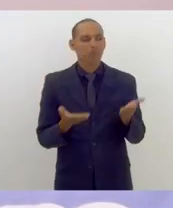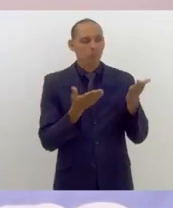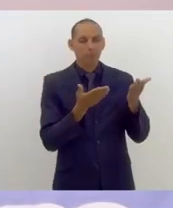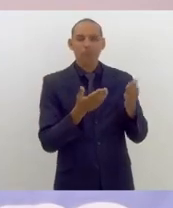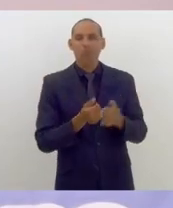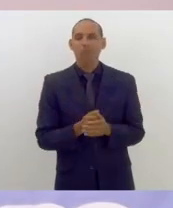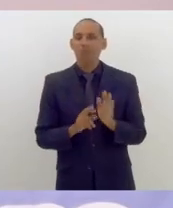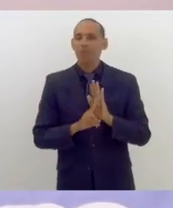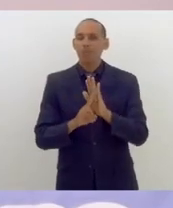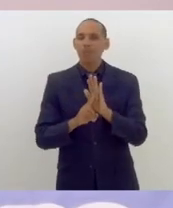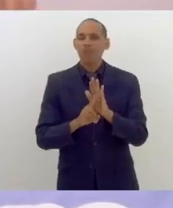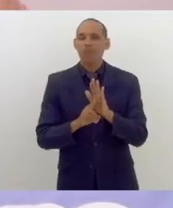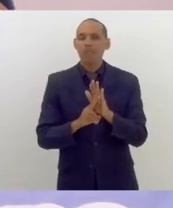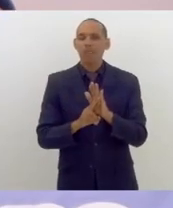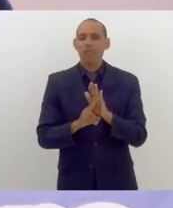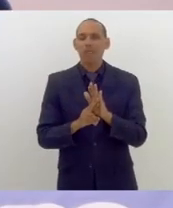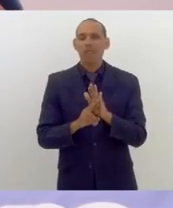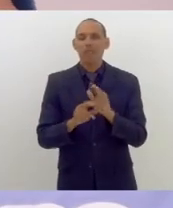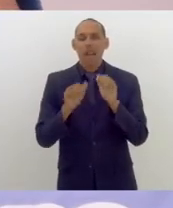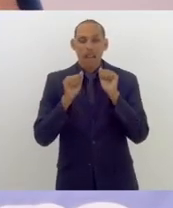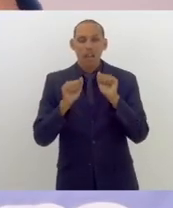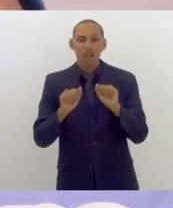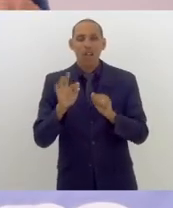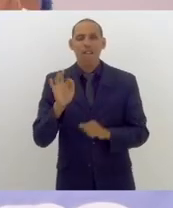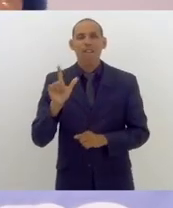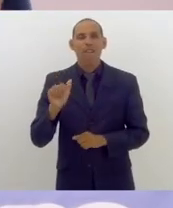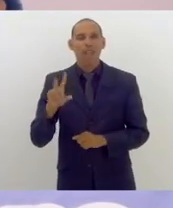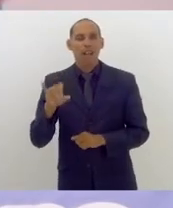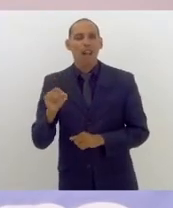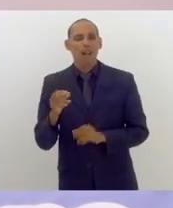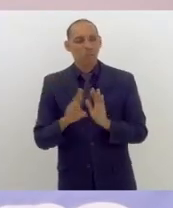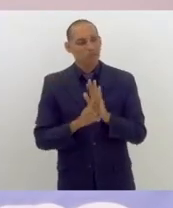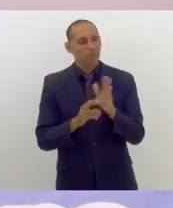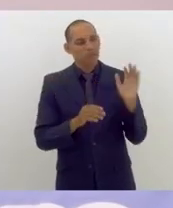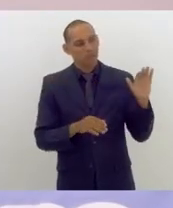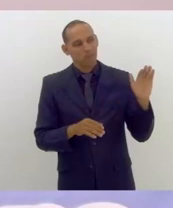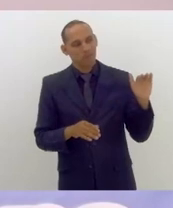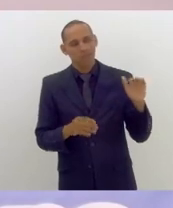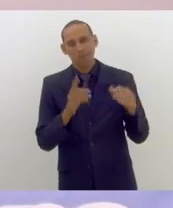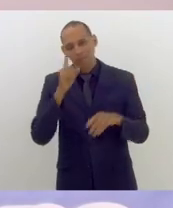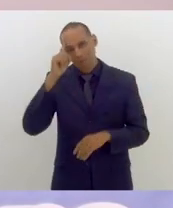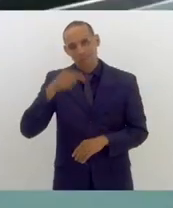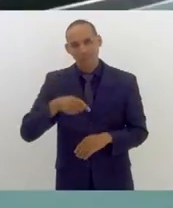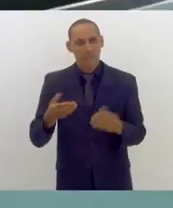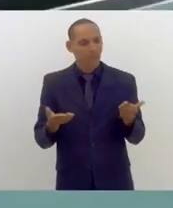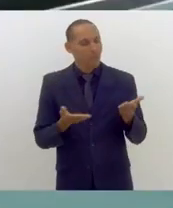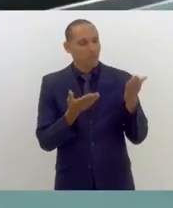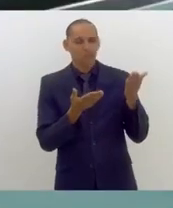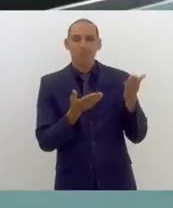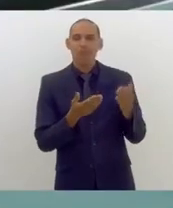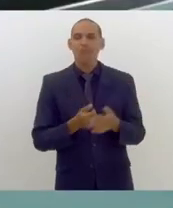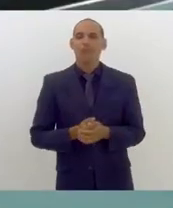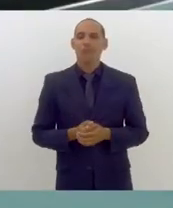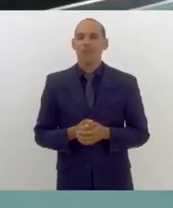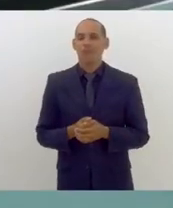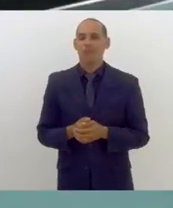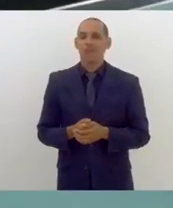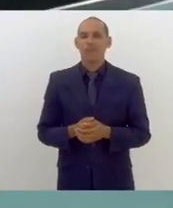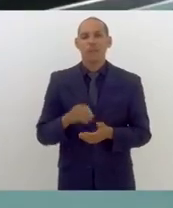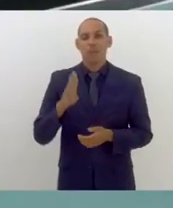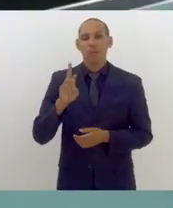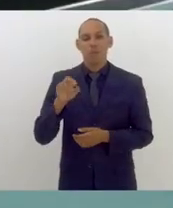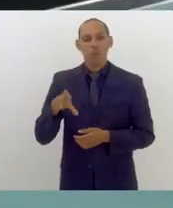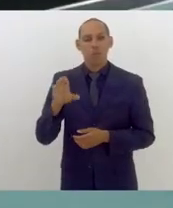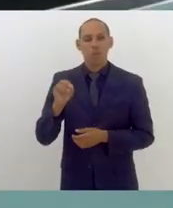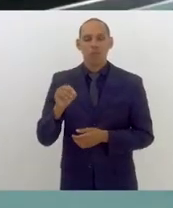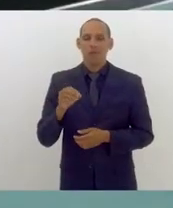para o representante do gabinete do Flávio Serafim falou que mandaria um representante aqui para a audiência de hoje com a palavra o